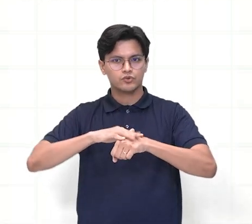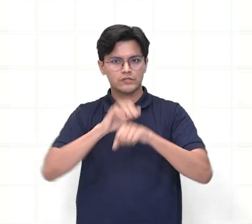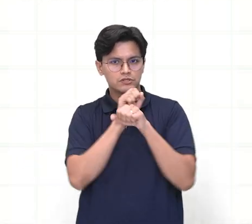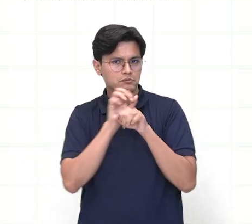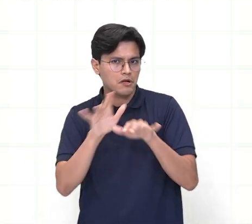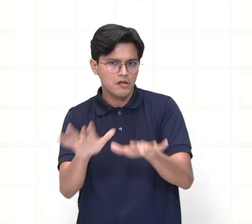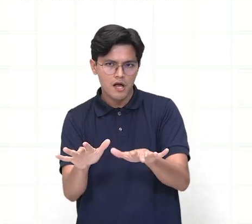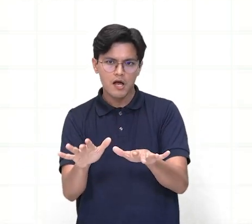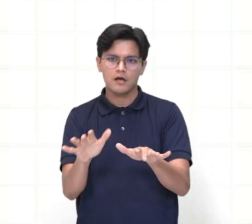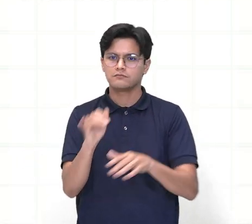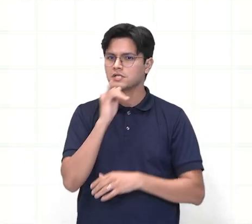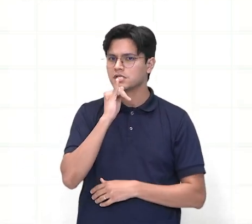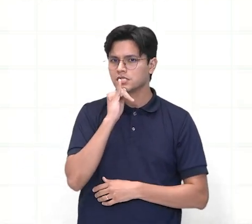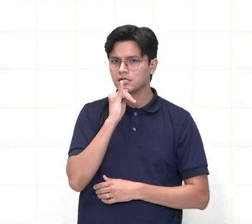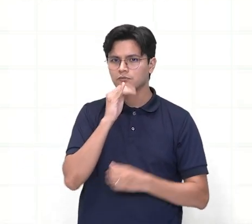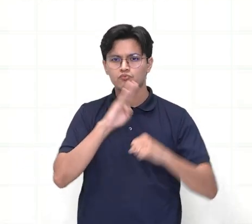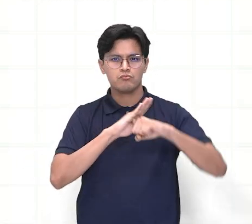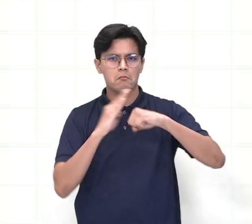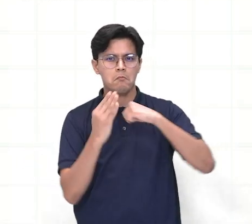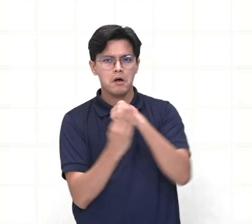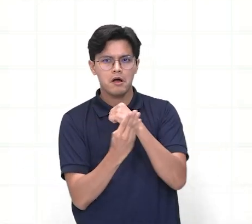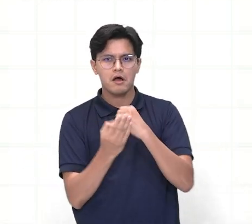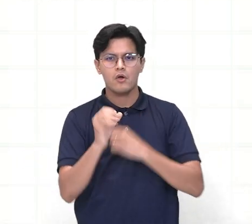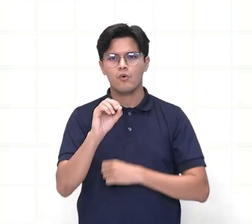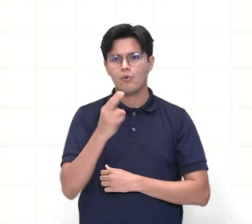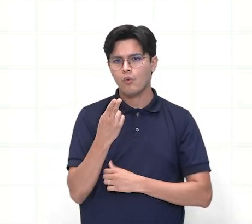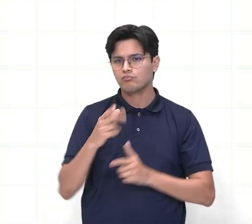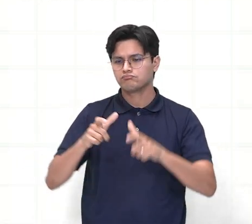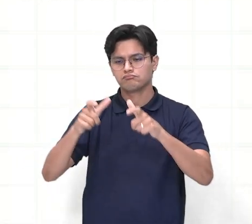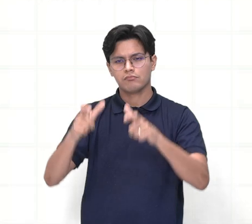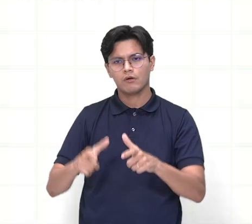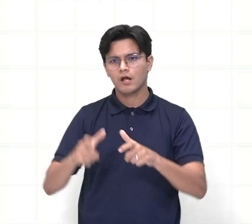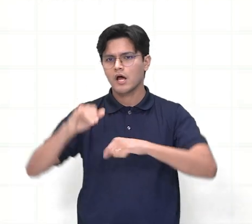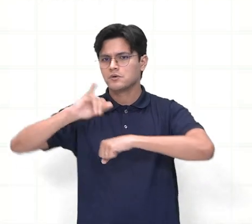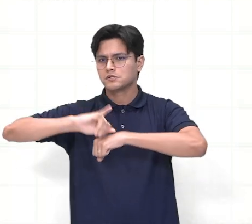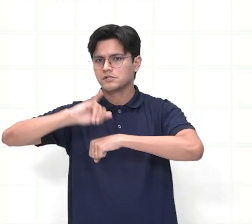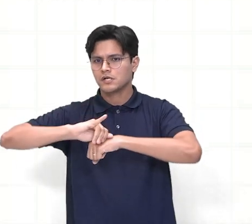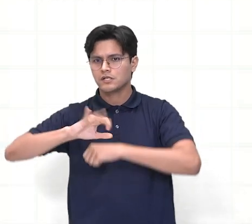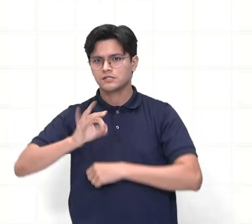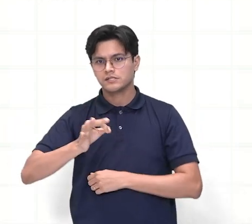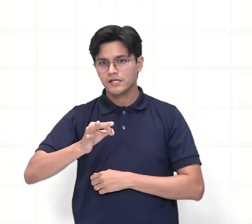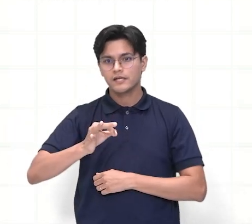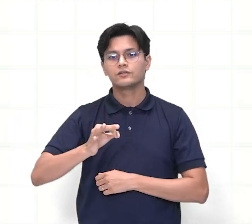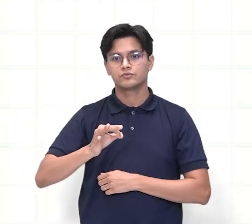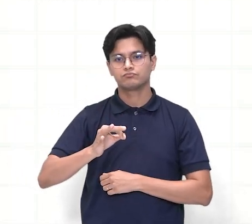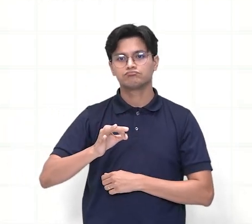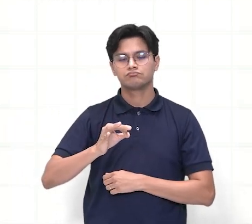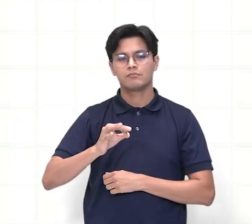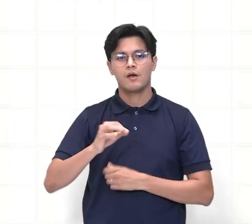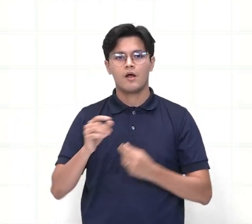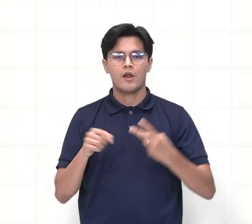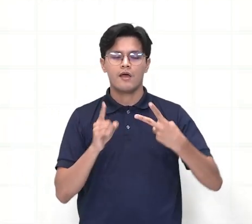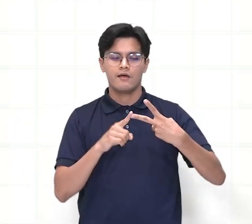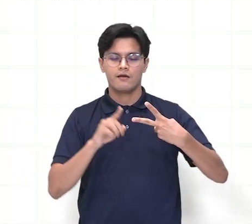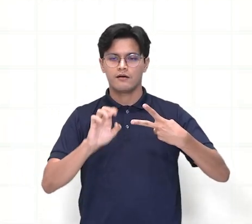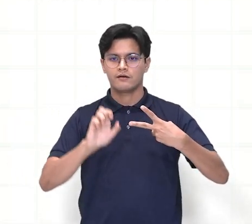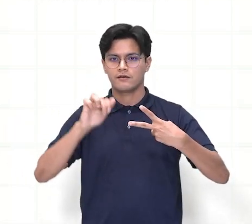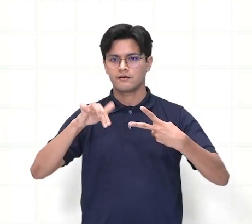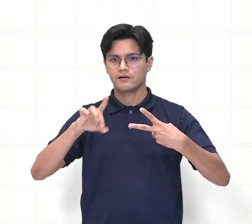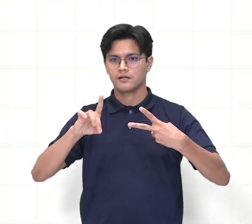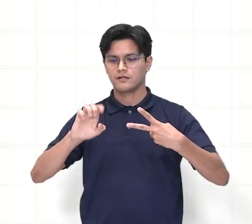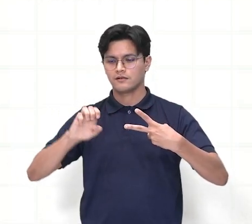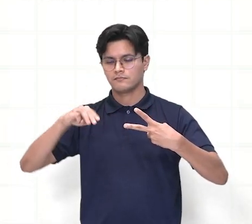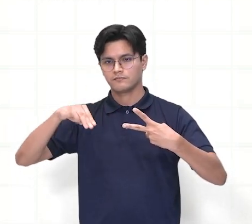bairro, certo? Quando nós passamos para a endemia, nós vamos pensar em